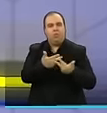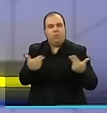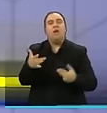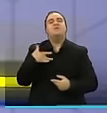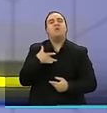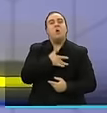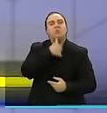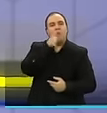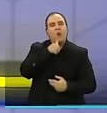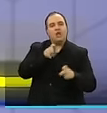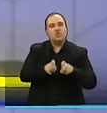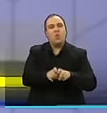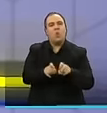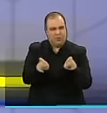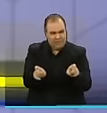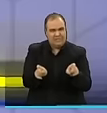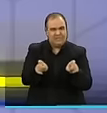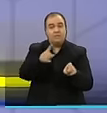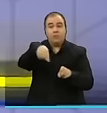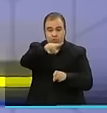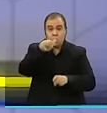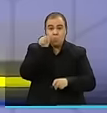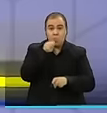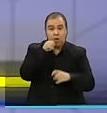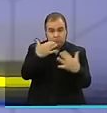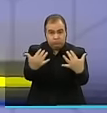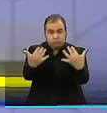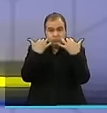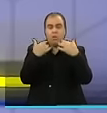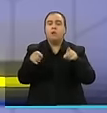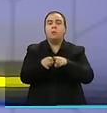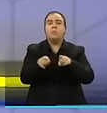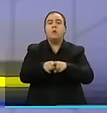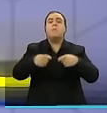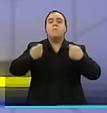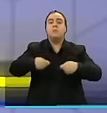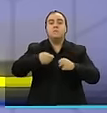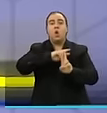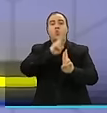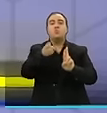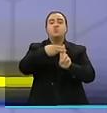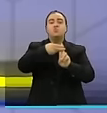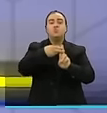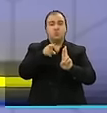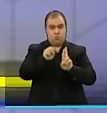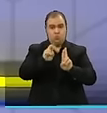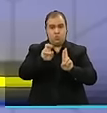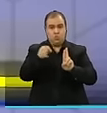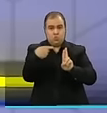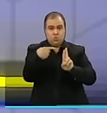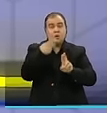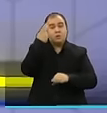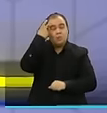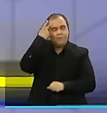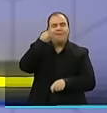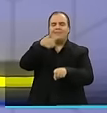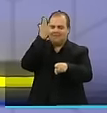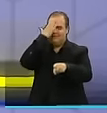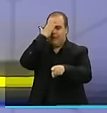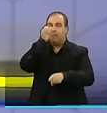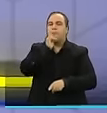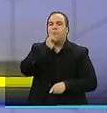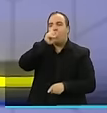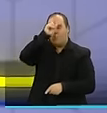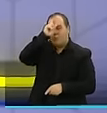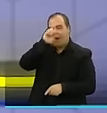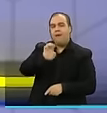saúde da mulher, ginecologista. As mulheres que estão nos assistindo e precisam do SUS na cidade de São Paulo sabem disso. No hospital de Ermelino